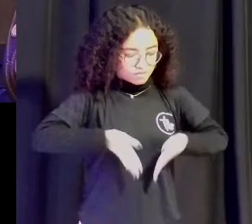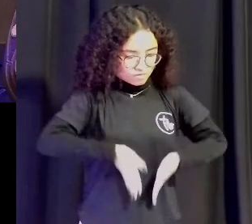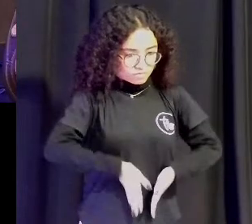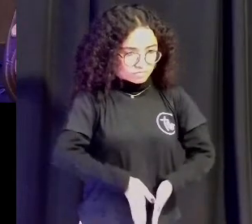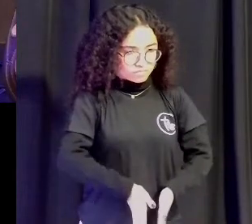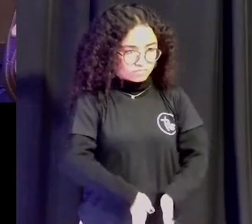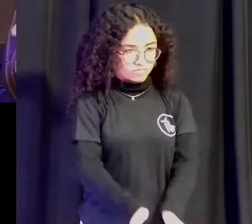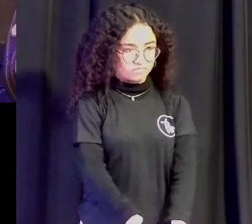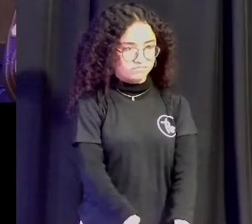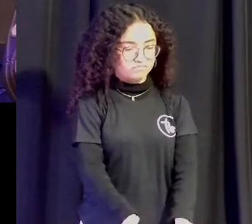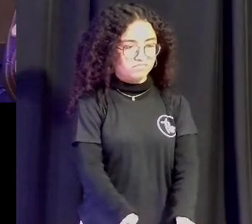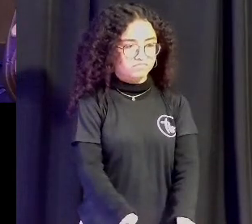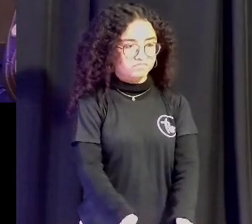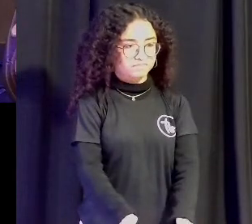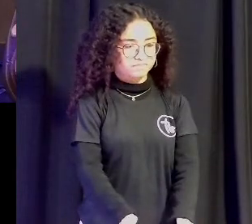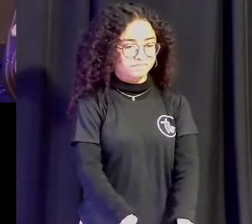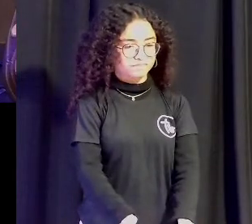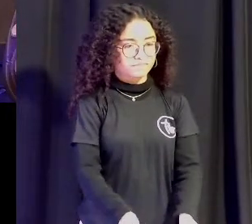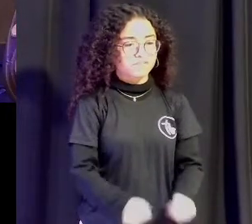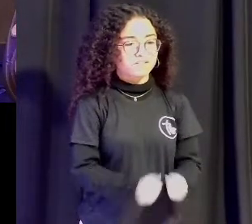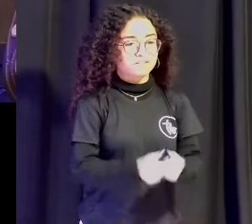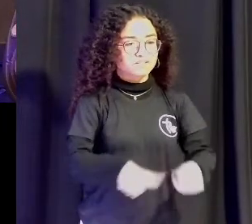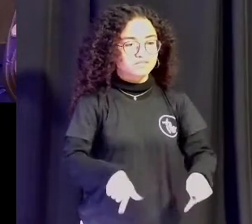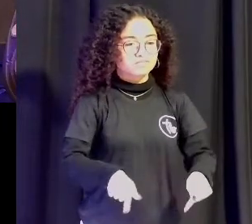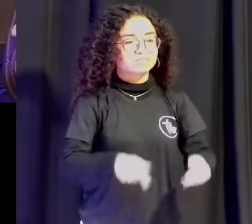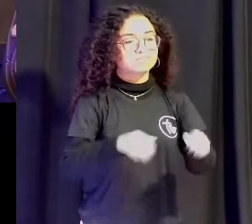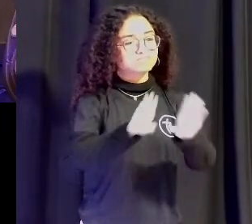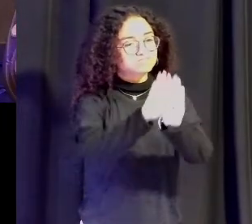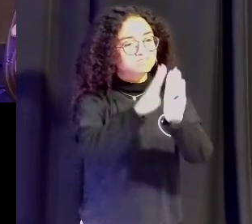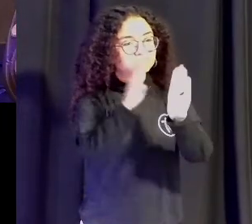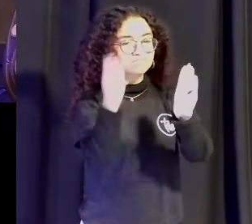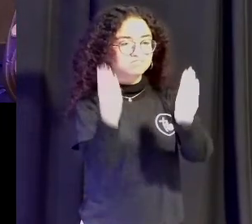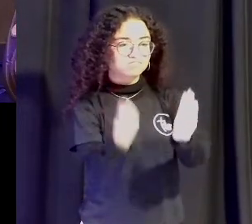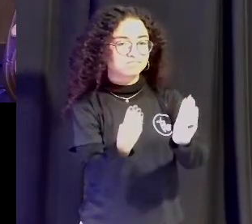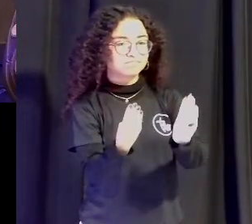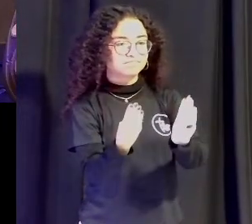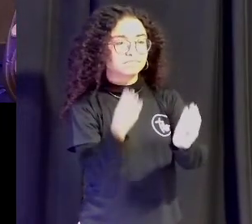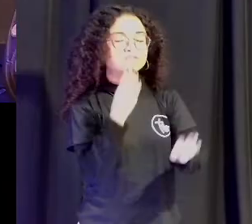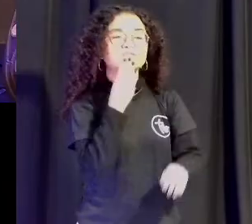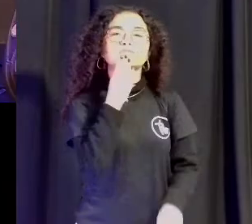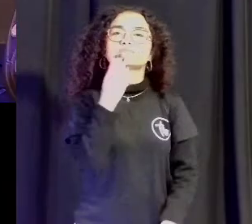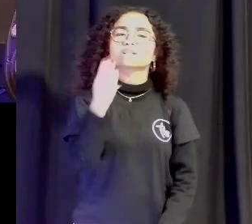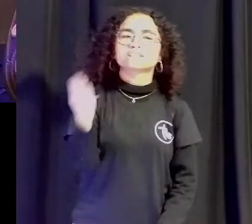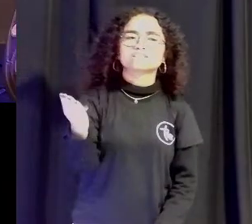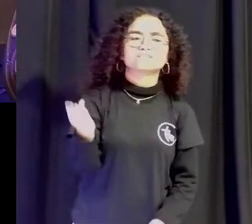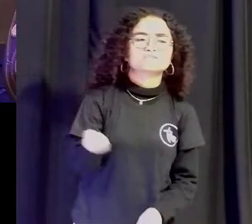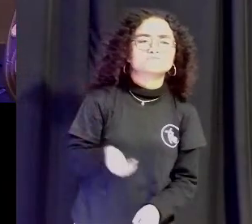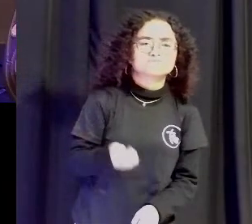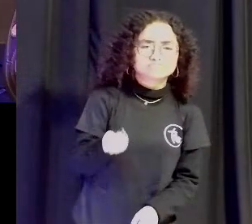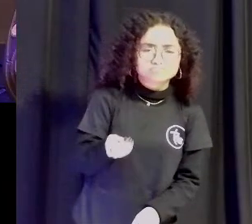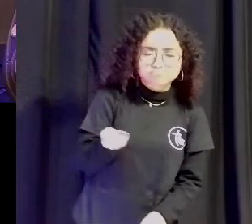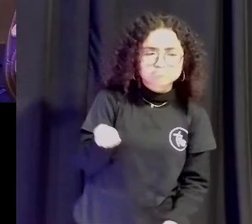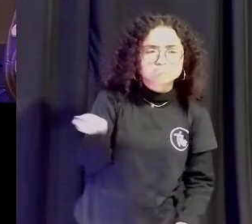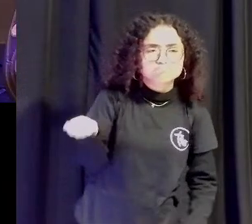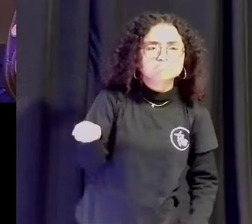templo, chamada Formosa, para pedir esmolas aos que entravam.